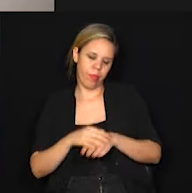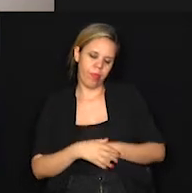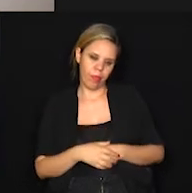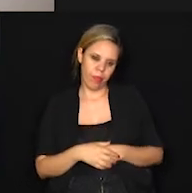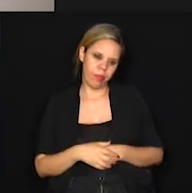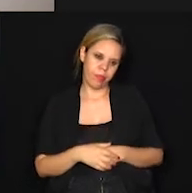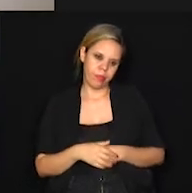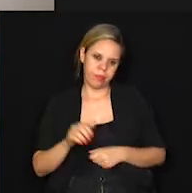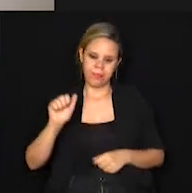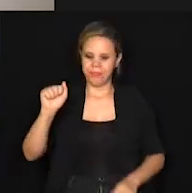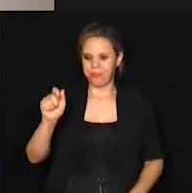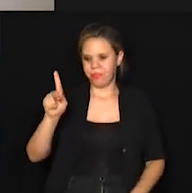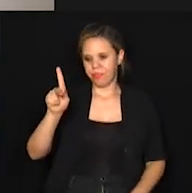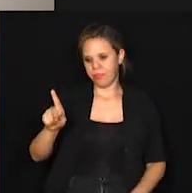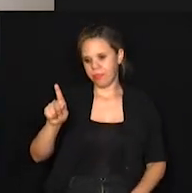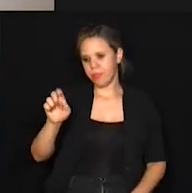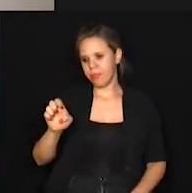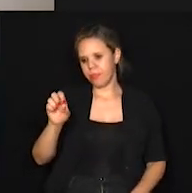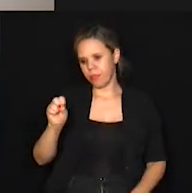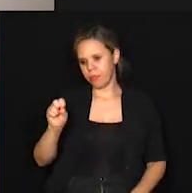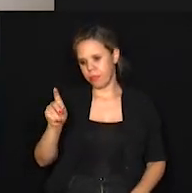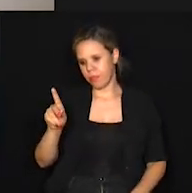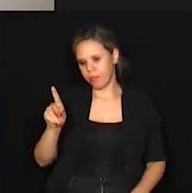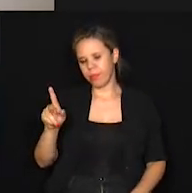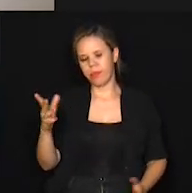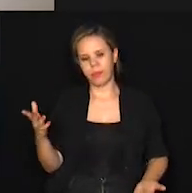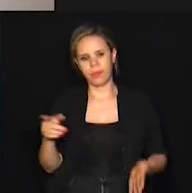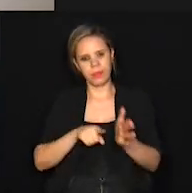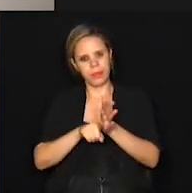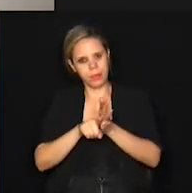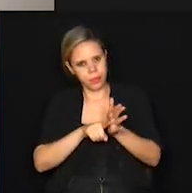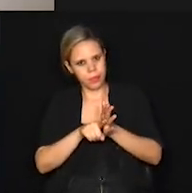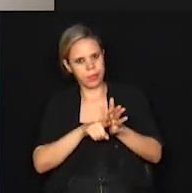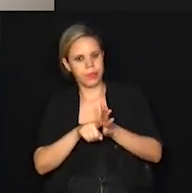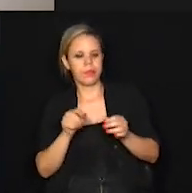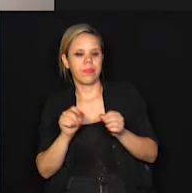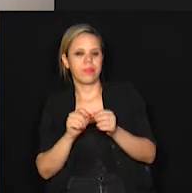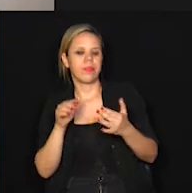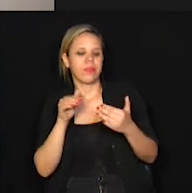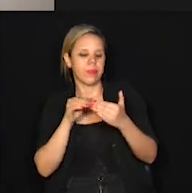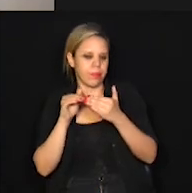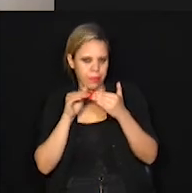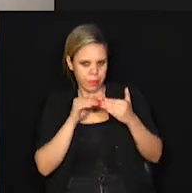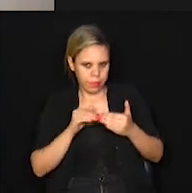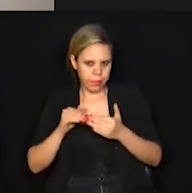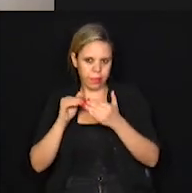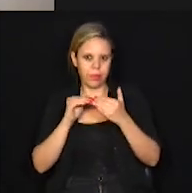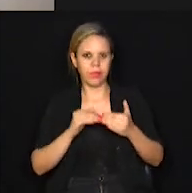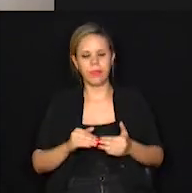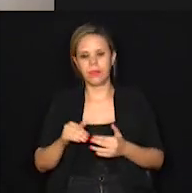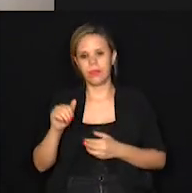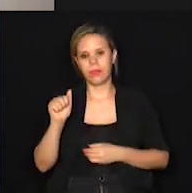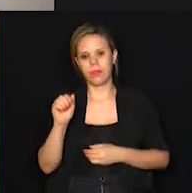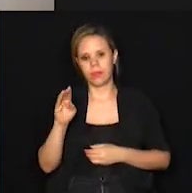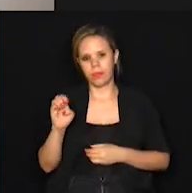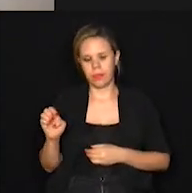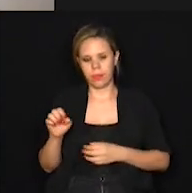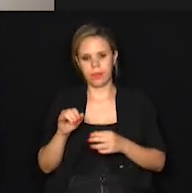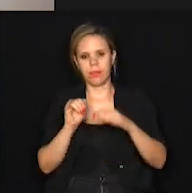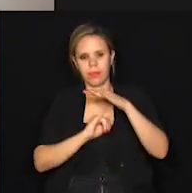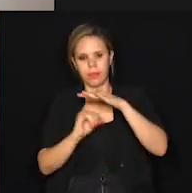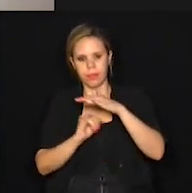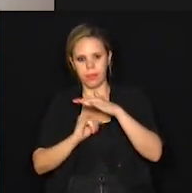a APUESP, ela pediu que fosse feito um levantamento aí, de acordo com o IAB, que é o Instituto de